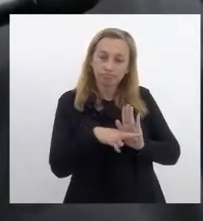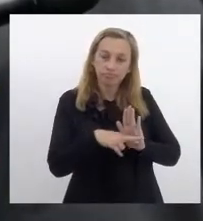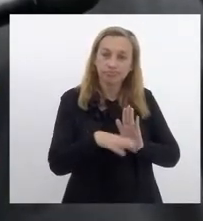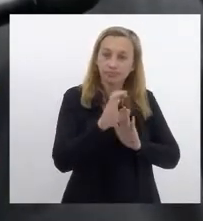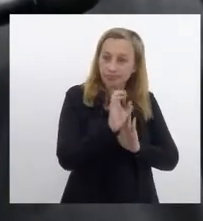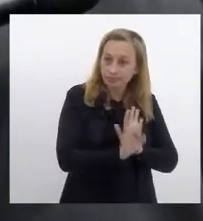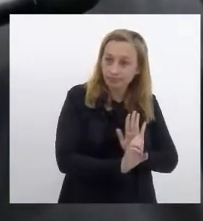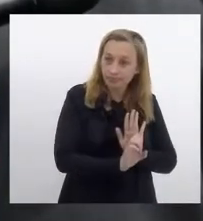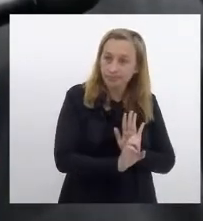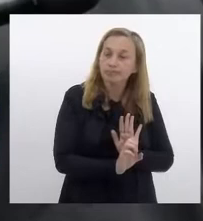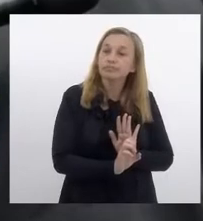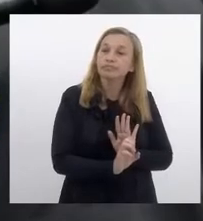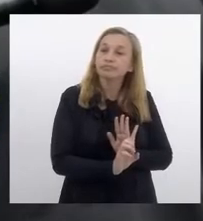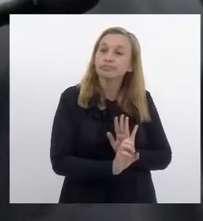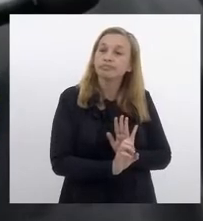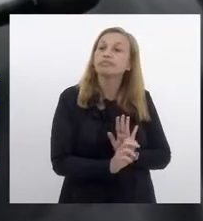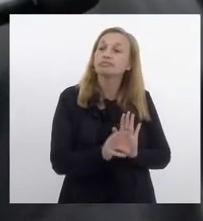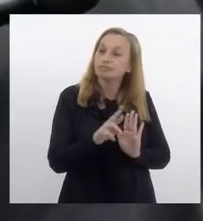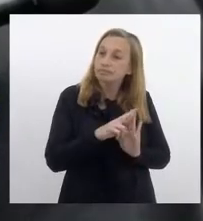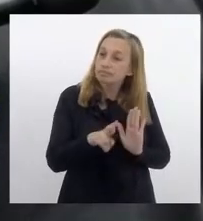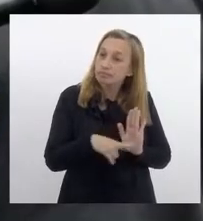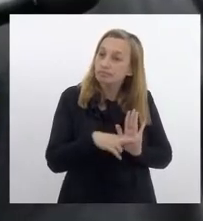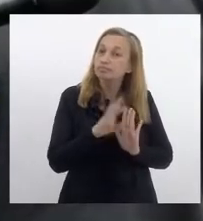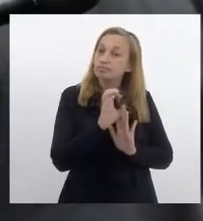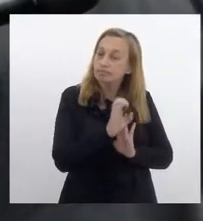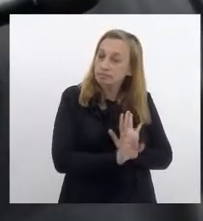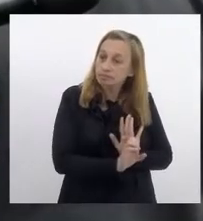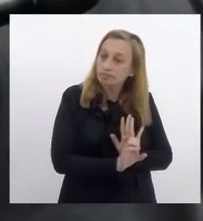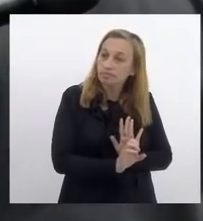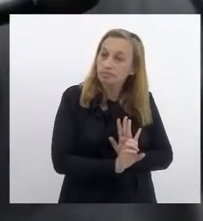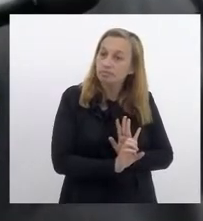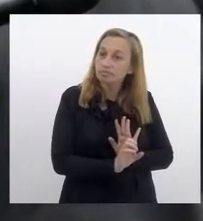emendas... Na regra das emendas,